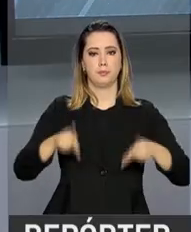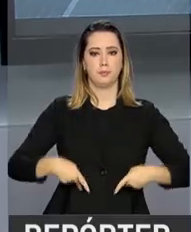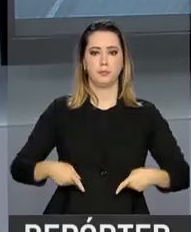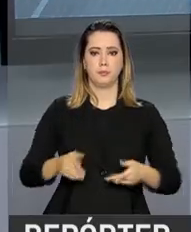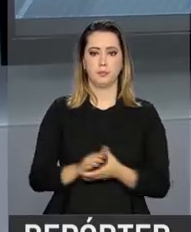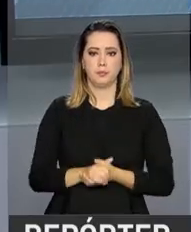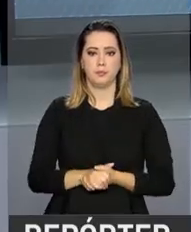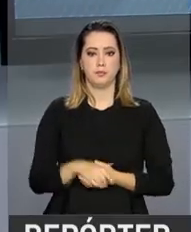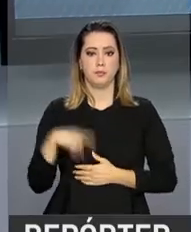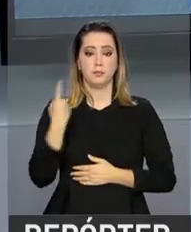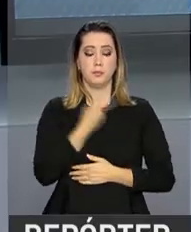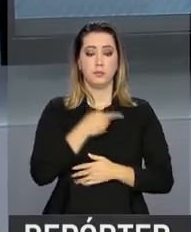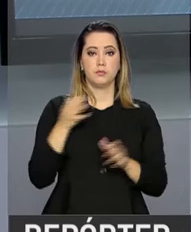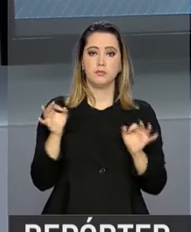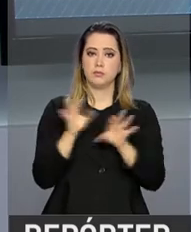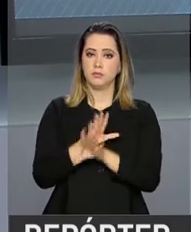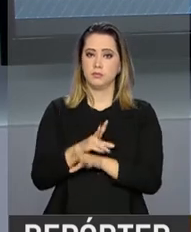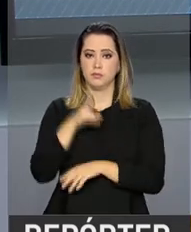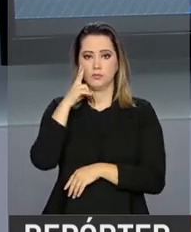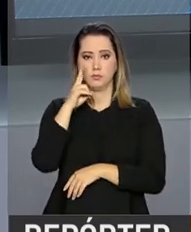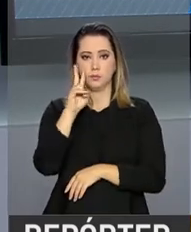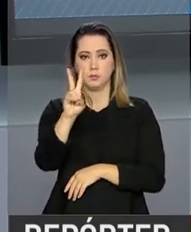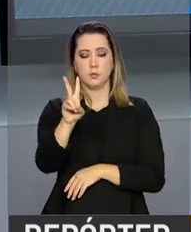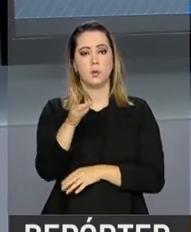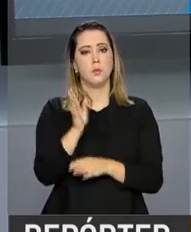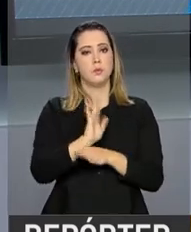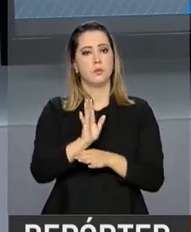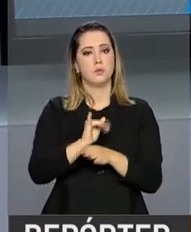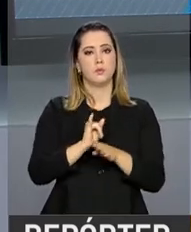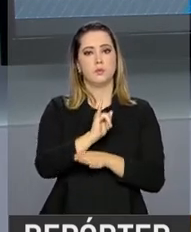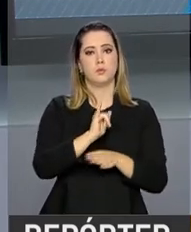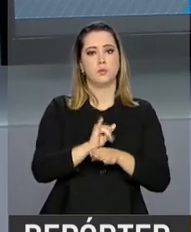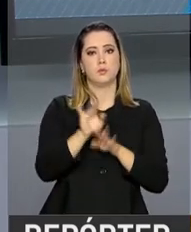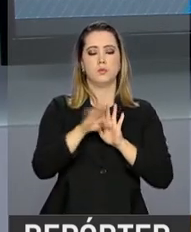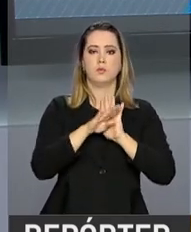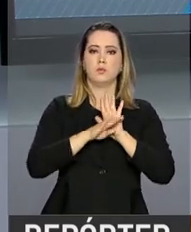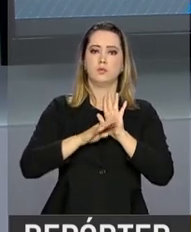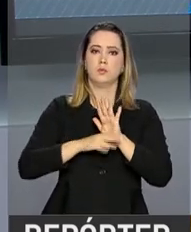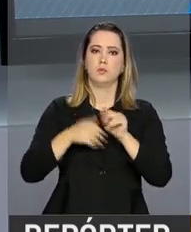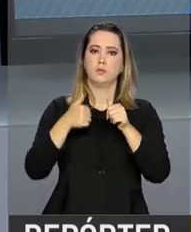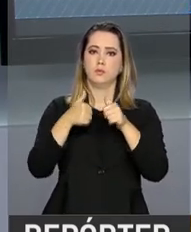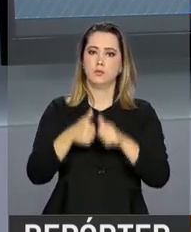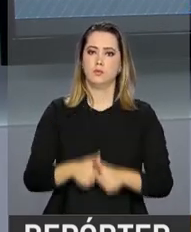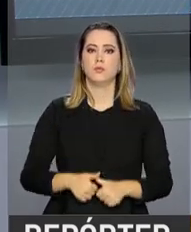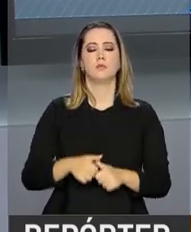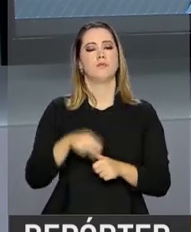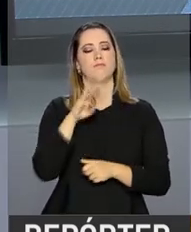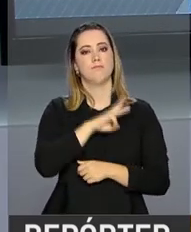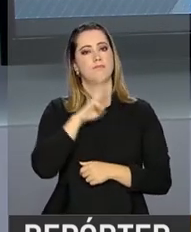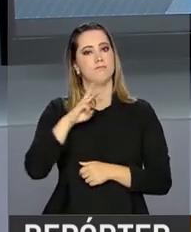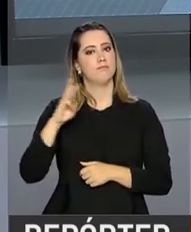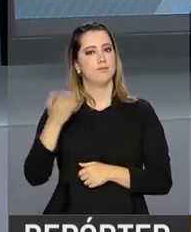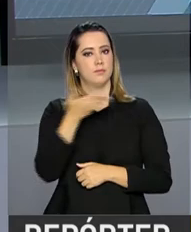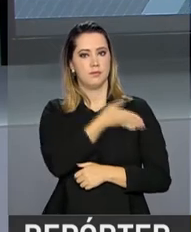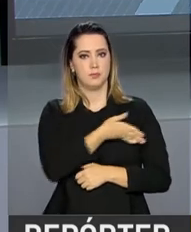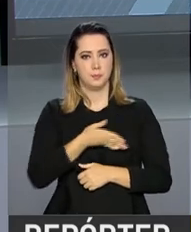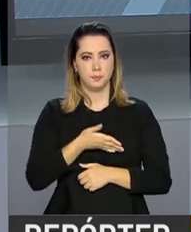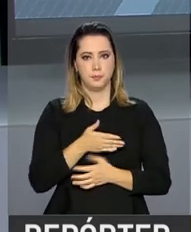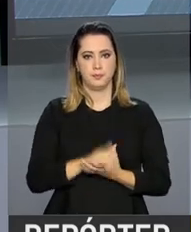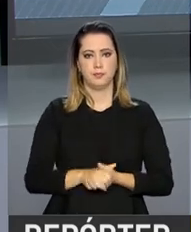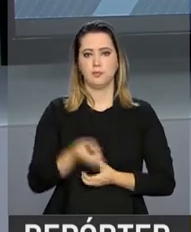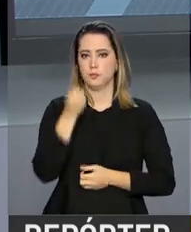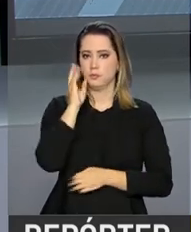nós ficamos por aqui e você pode rever as reportagens no youtube e toda a nossa programação também está na página da nbr